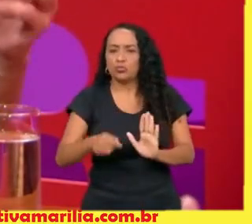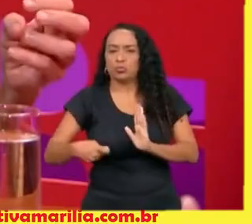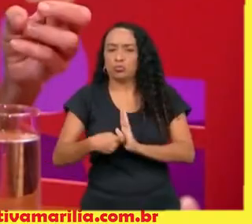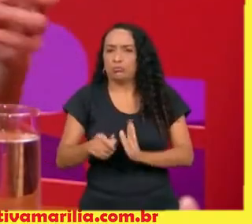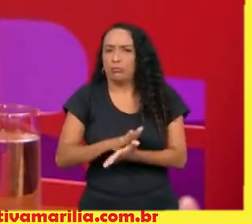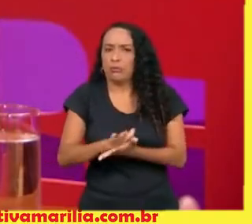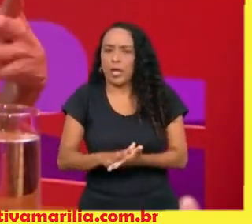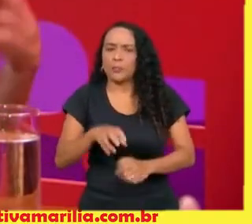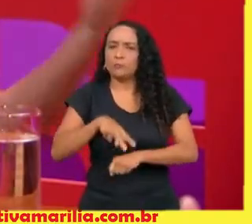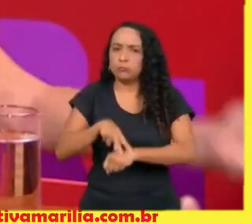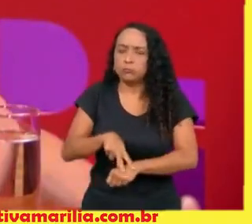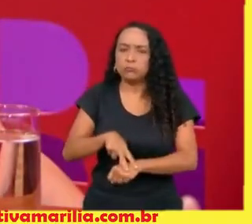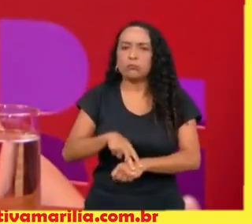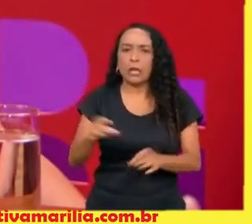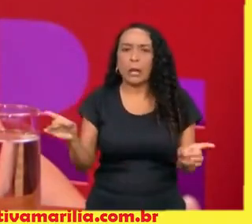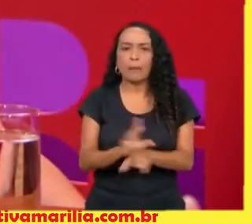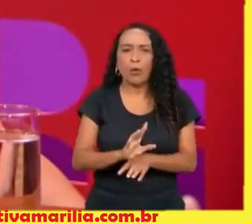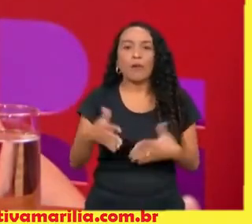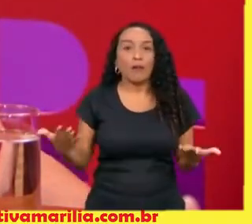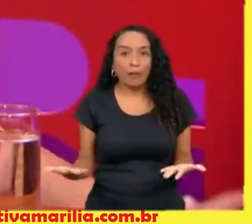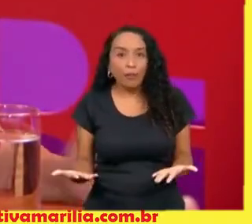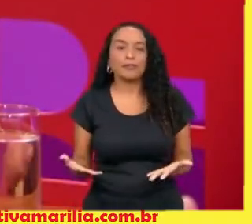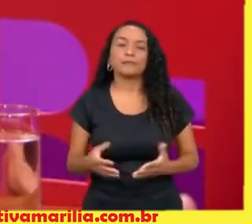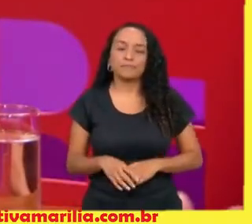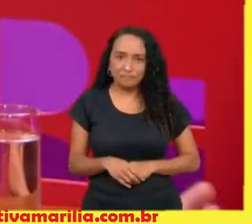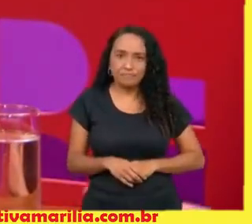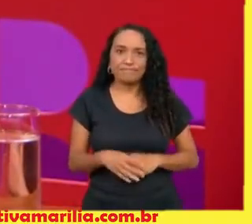aguentou firme, saiu do outro lado e agora, né,